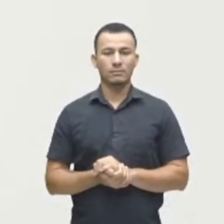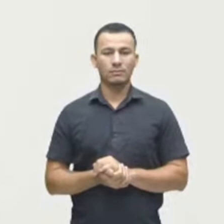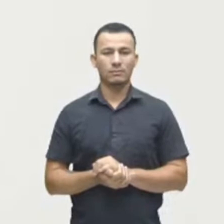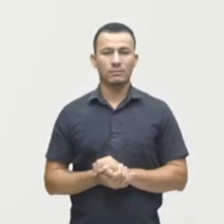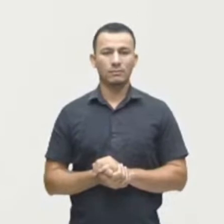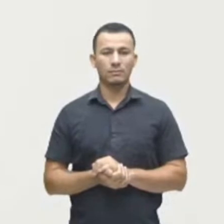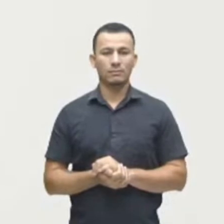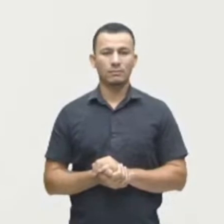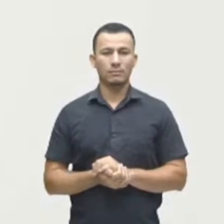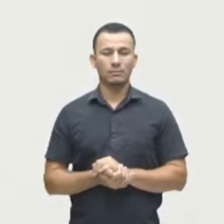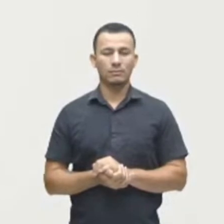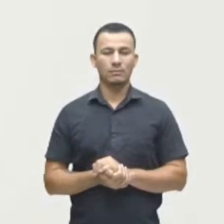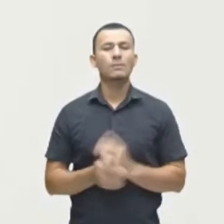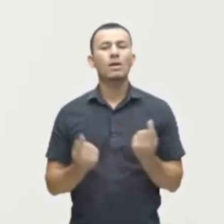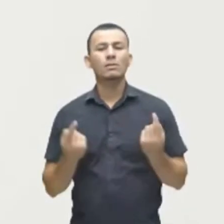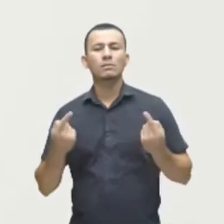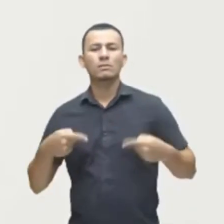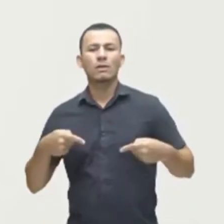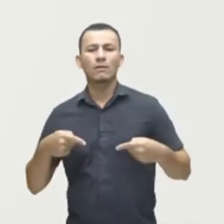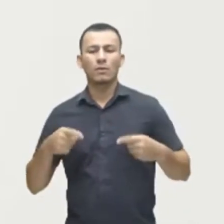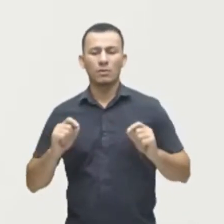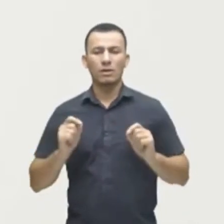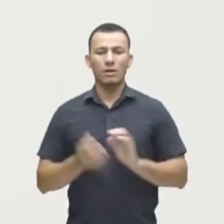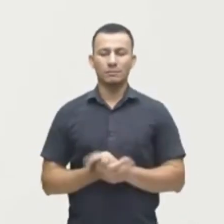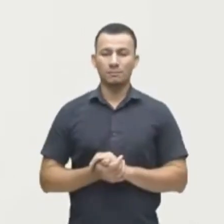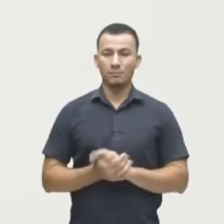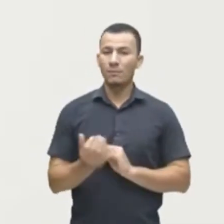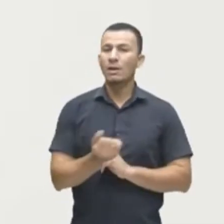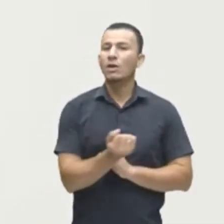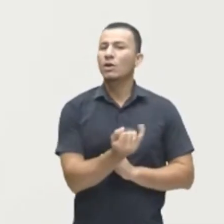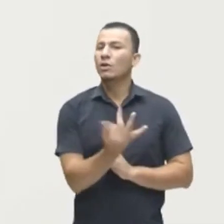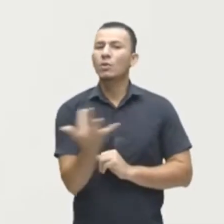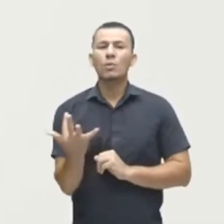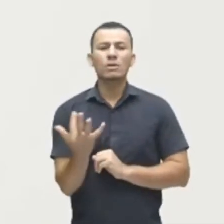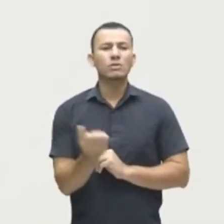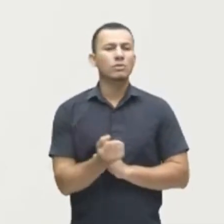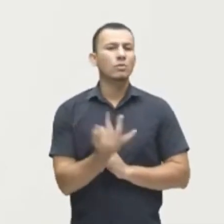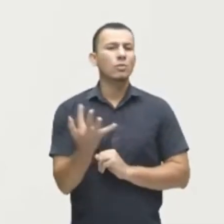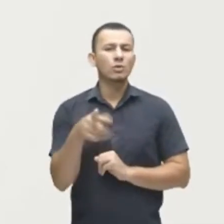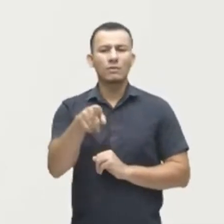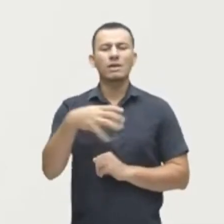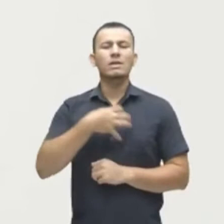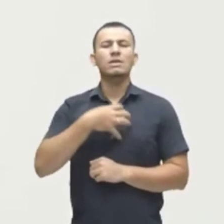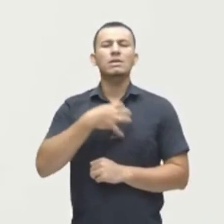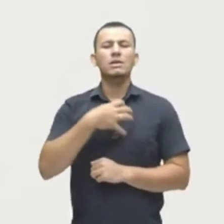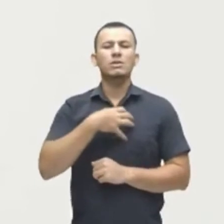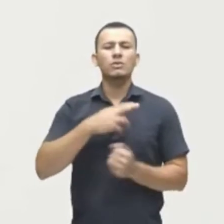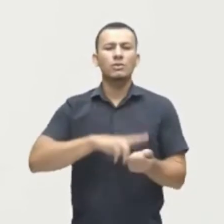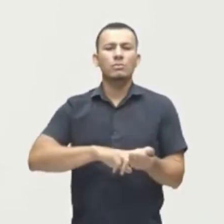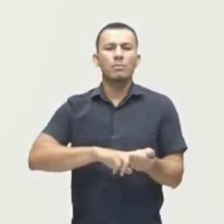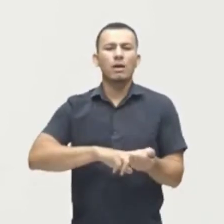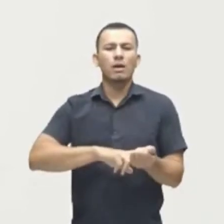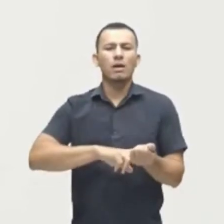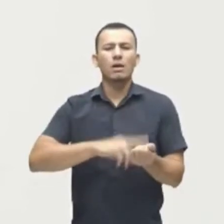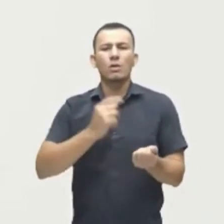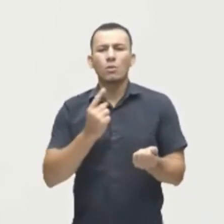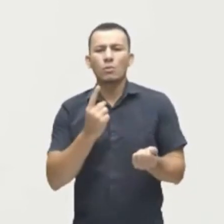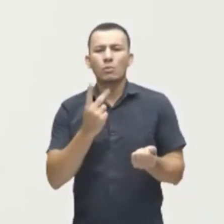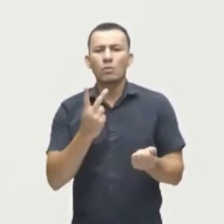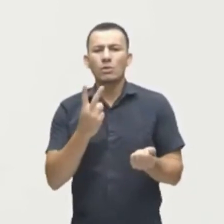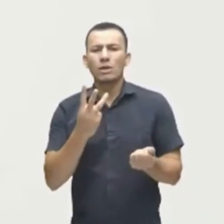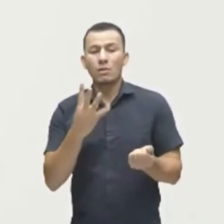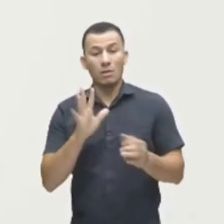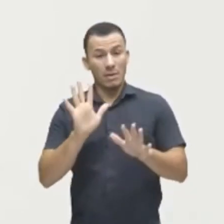Quais foram os desafios? Agora vamos contar quantas vezes você sentiu o pulsar dos teus batimentos cardíacos por 1